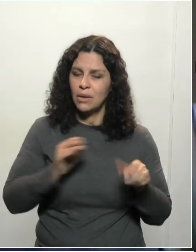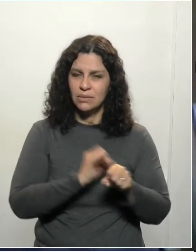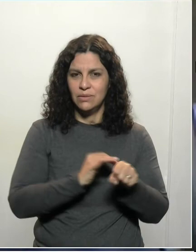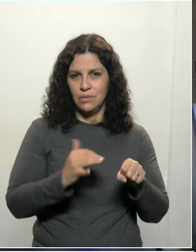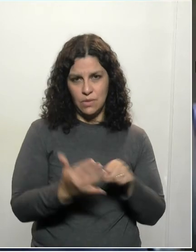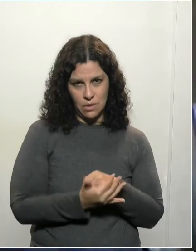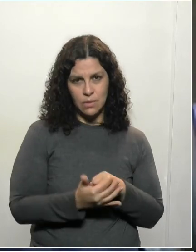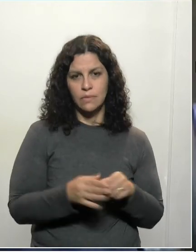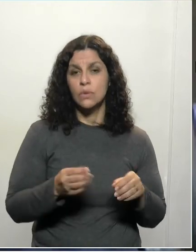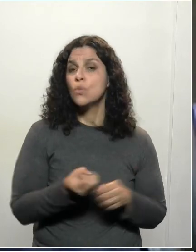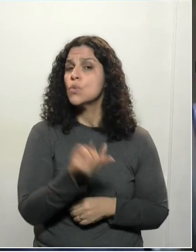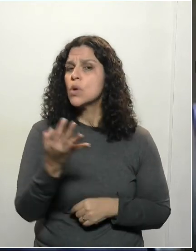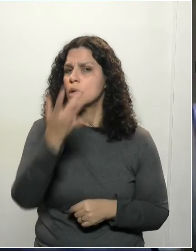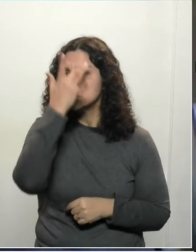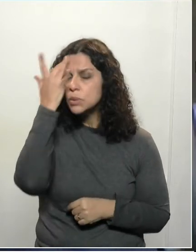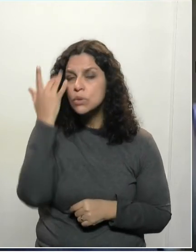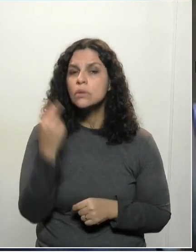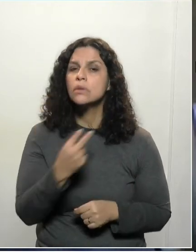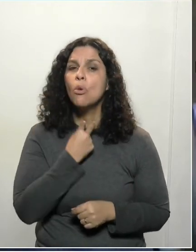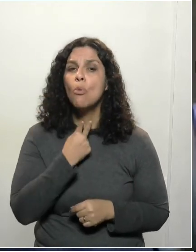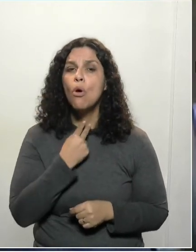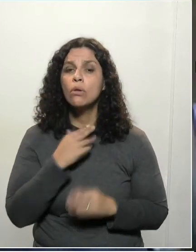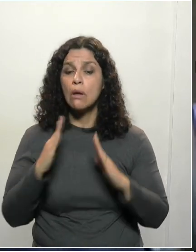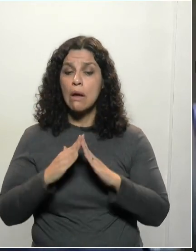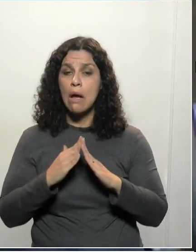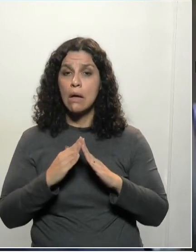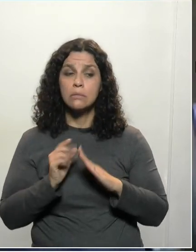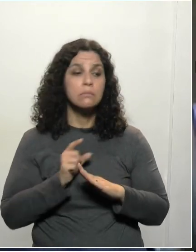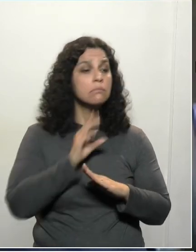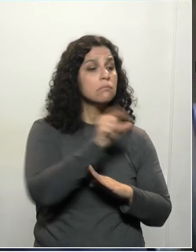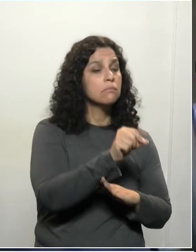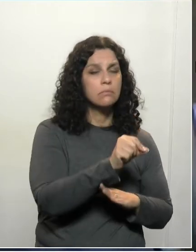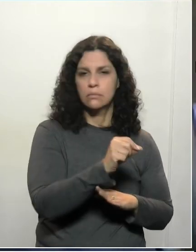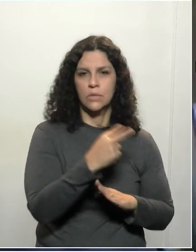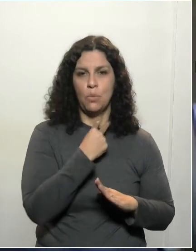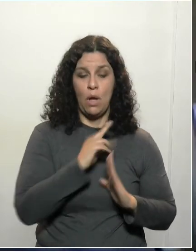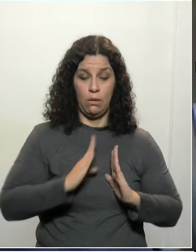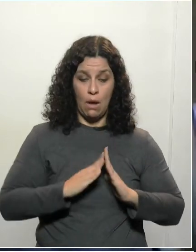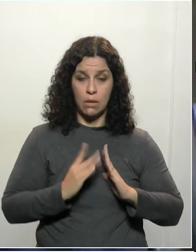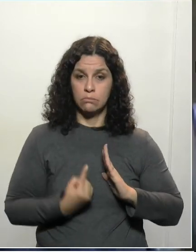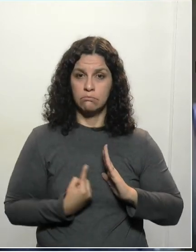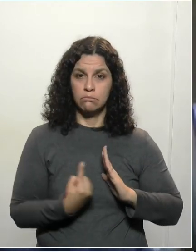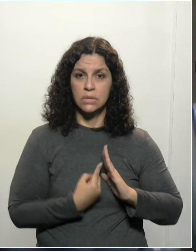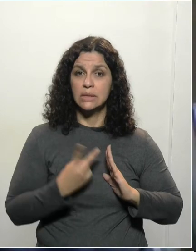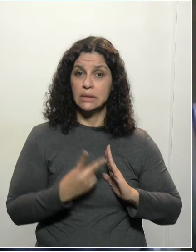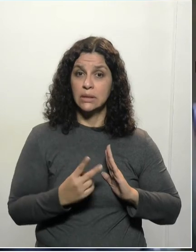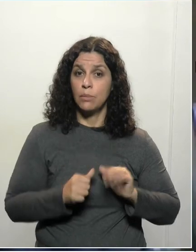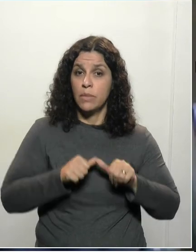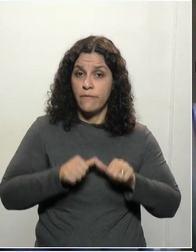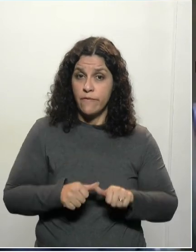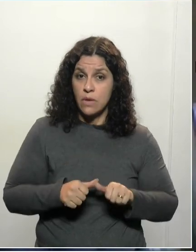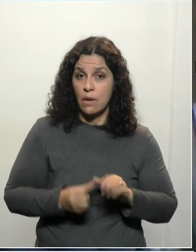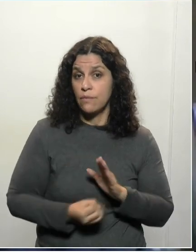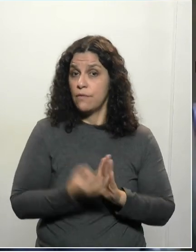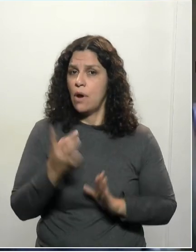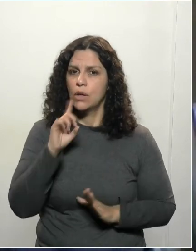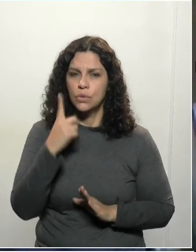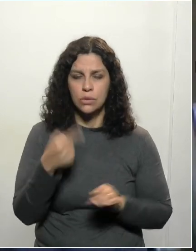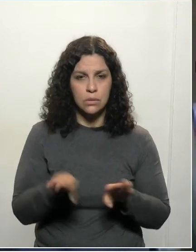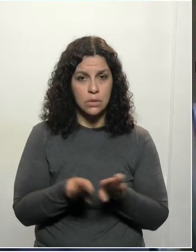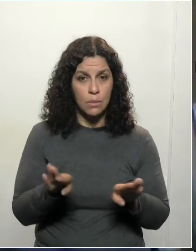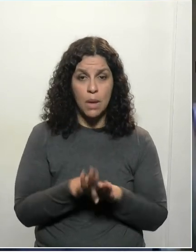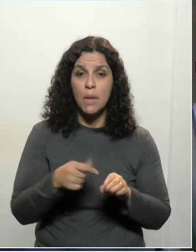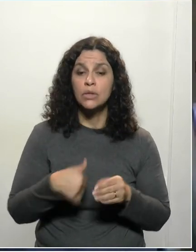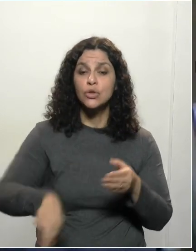pandemia. Quantas pessoas que não podem sair dos seus lares estão restritas aí já há muitos dias, mas